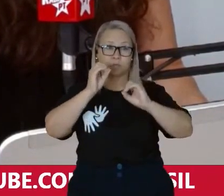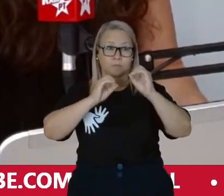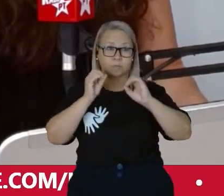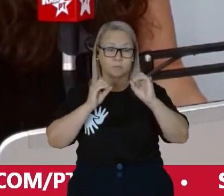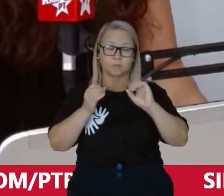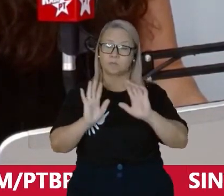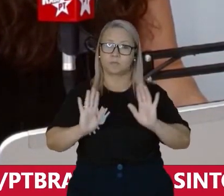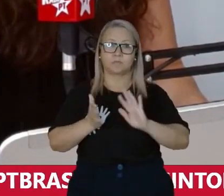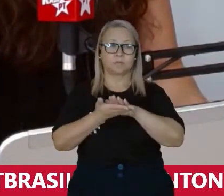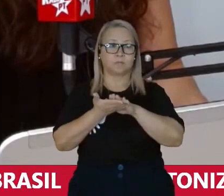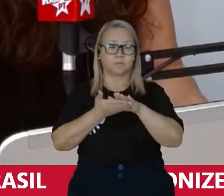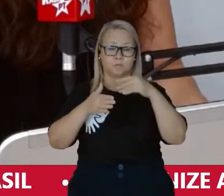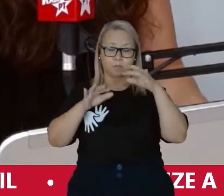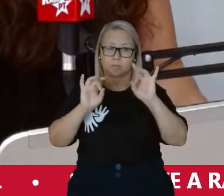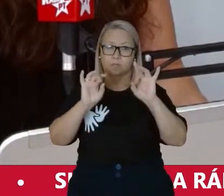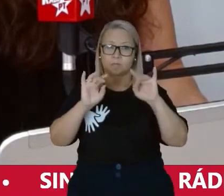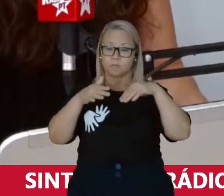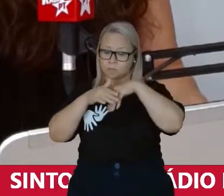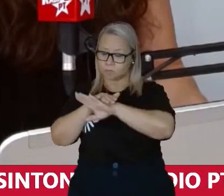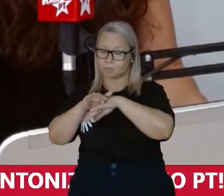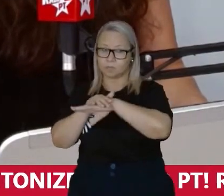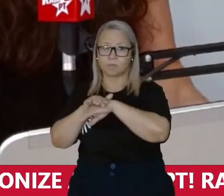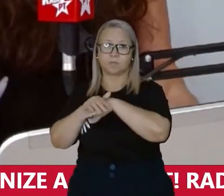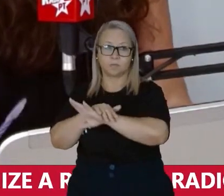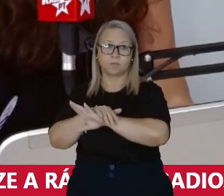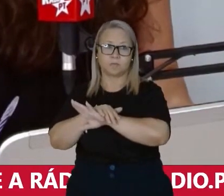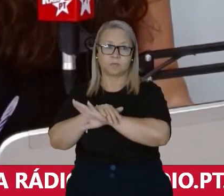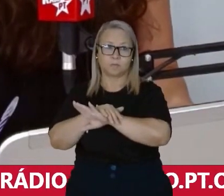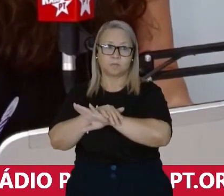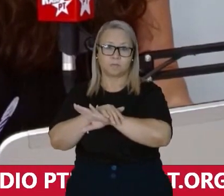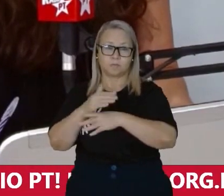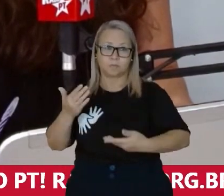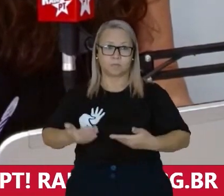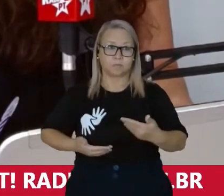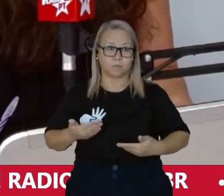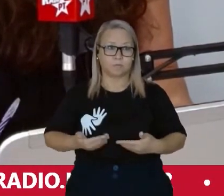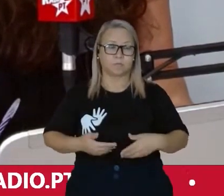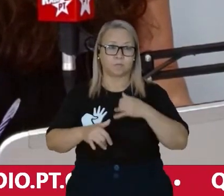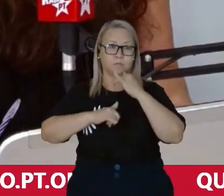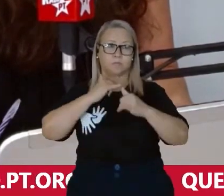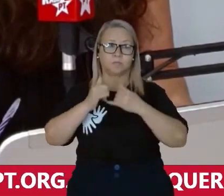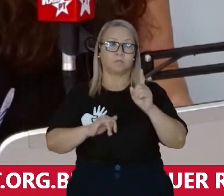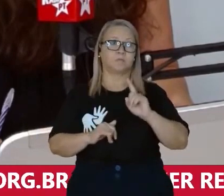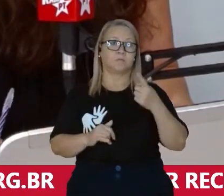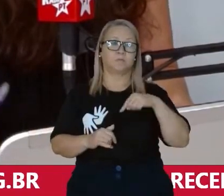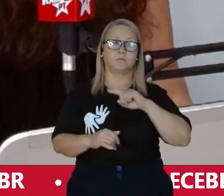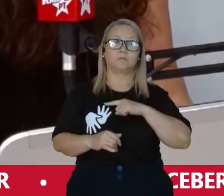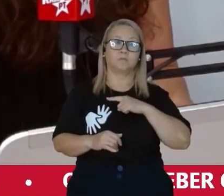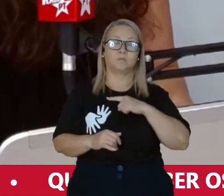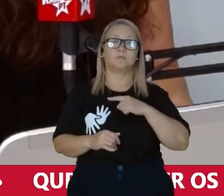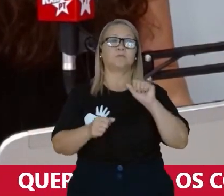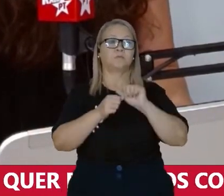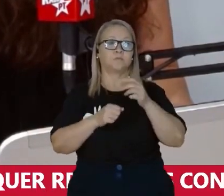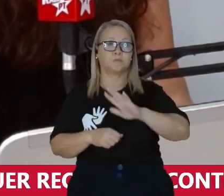colocar, arquivar nos nossos arquivos e arquivar nos servidores de internet. E não é a gente que faz tudo, tá? Muitas vezes